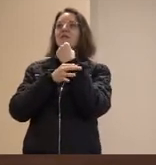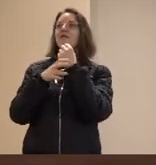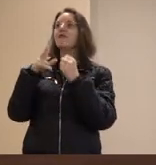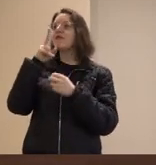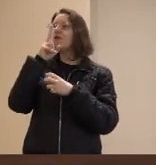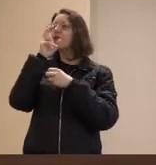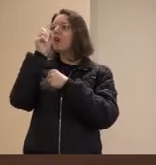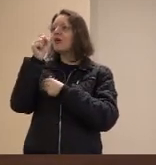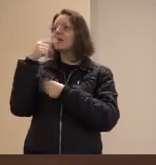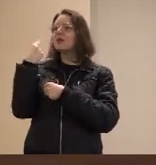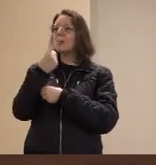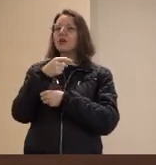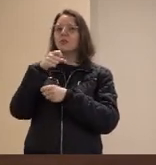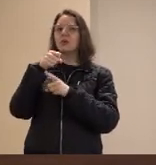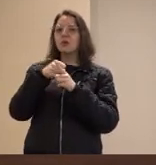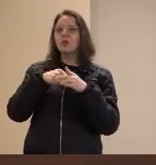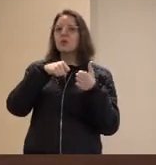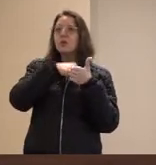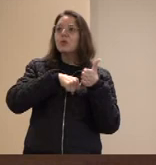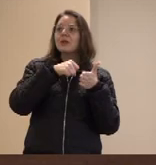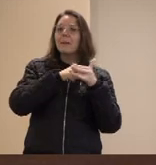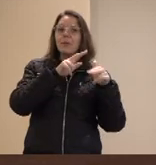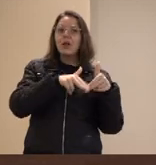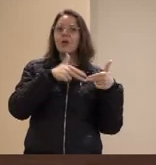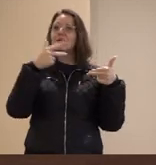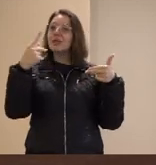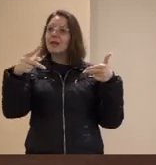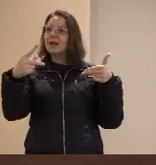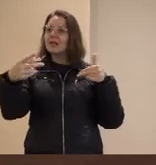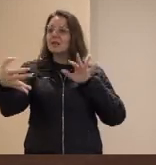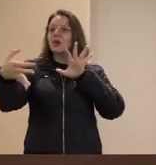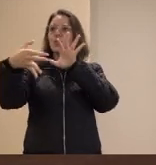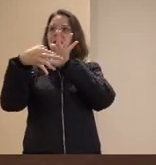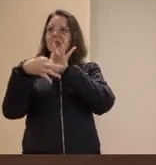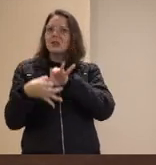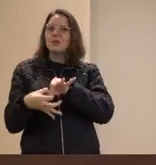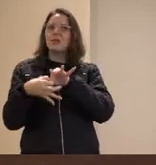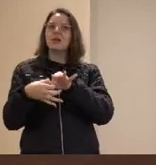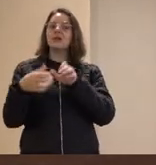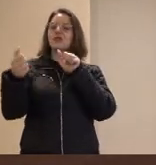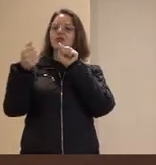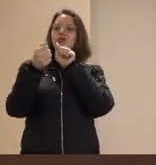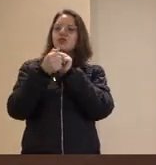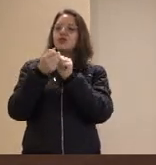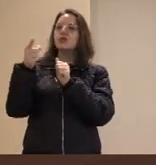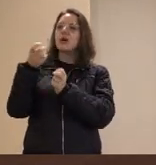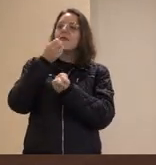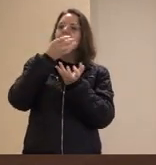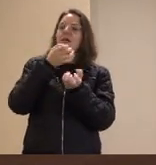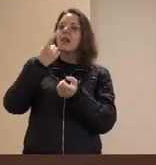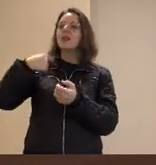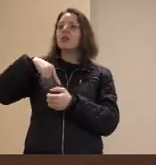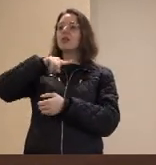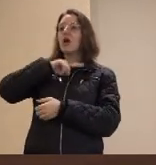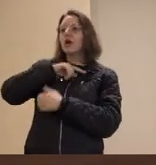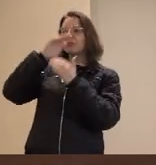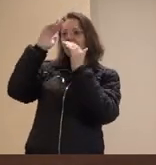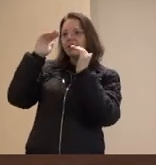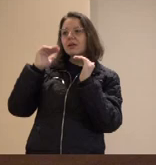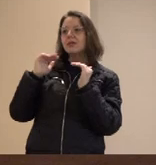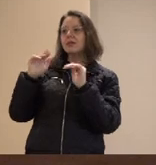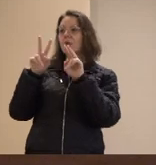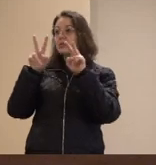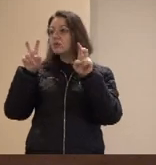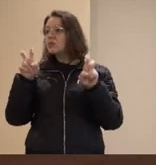tudo, com eles, trazê-los junto conosco, ouvi-los, não na forma de inquirição, mas